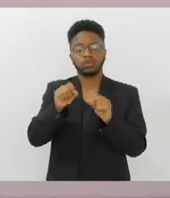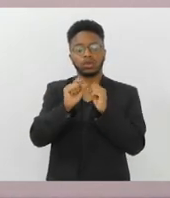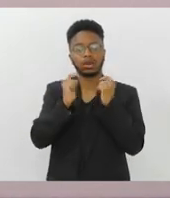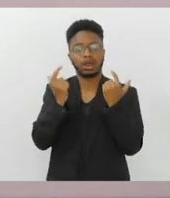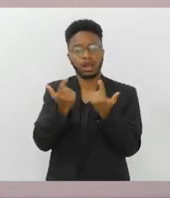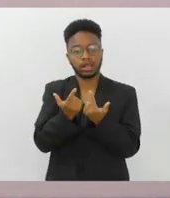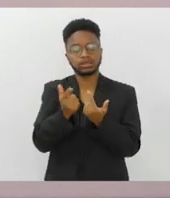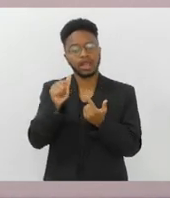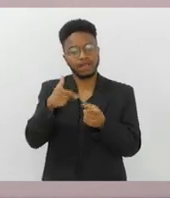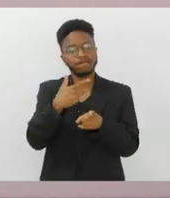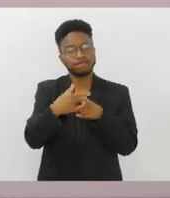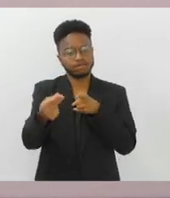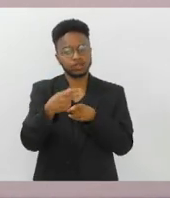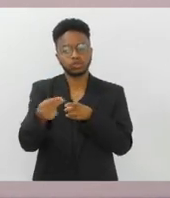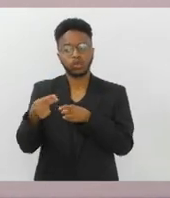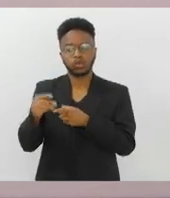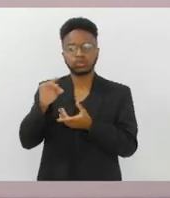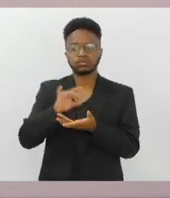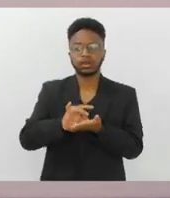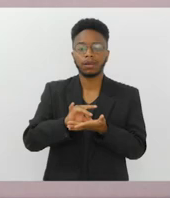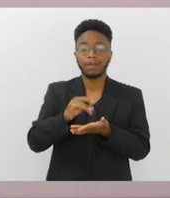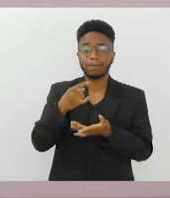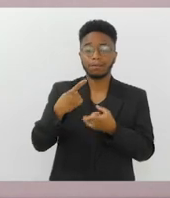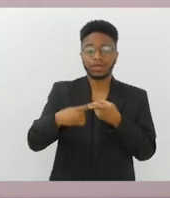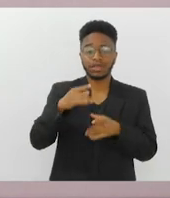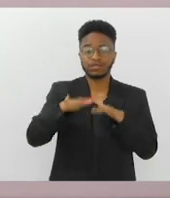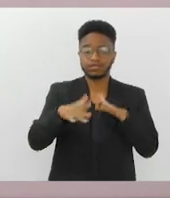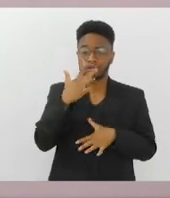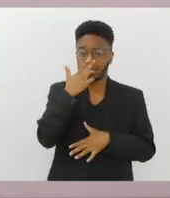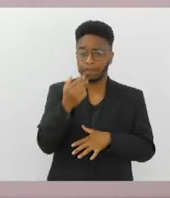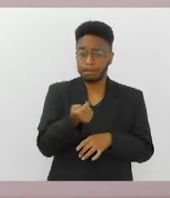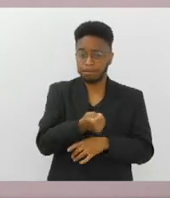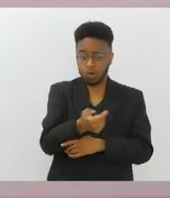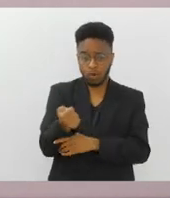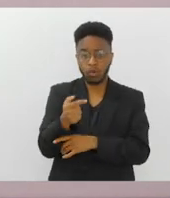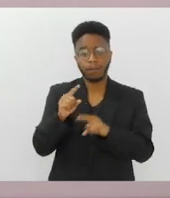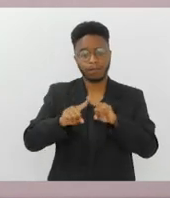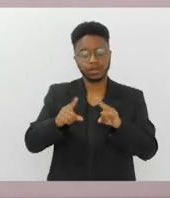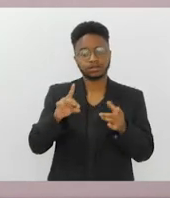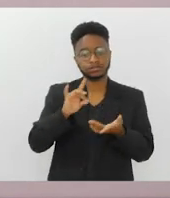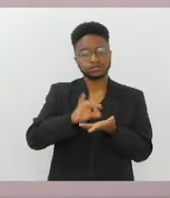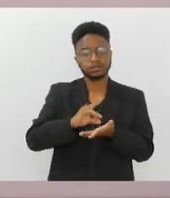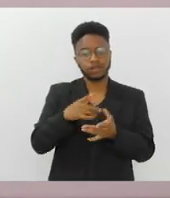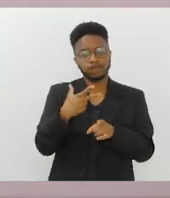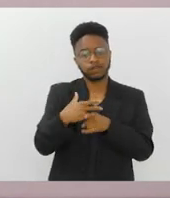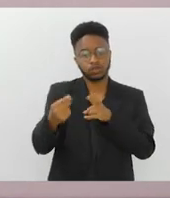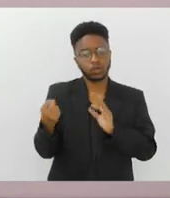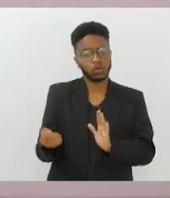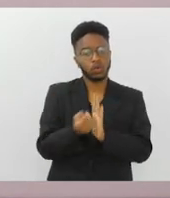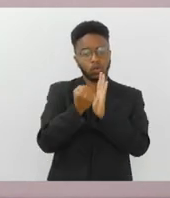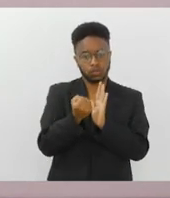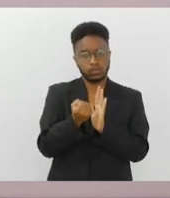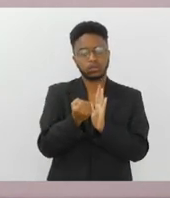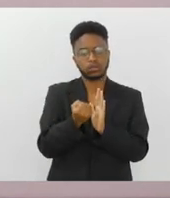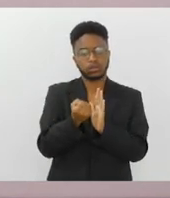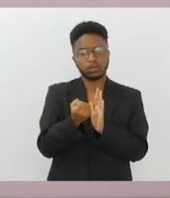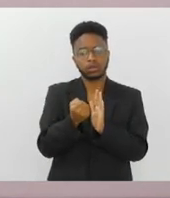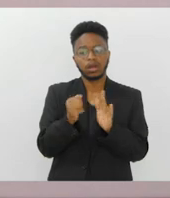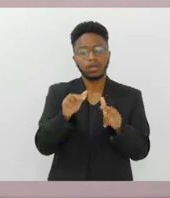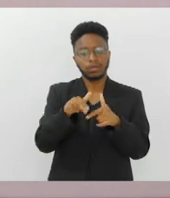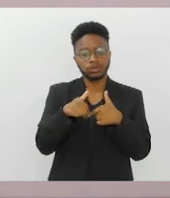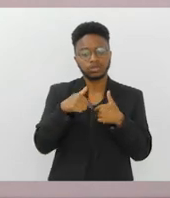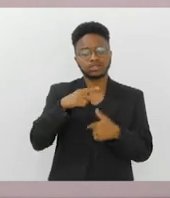são vitórias que, ainda que sejam poucas, mas são vitórias muito significativas diante do